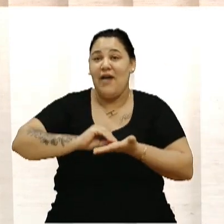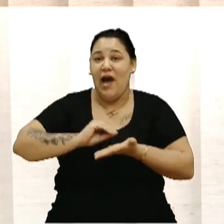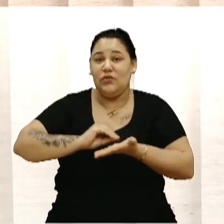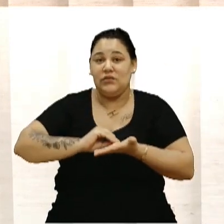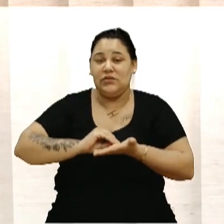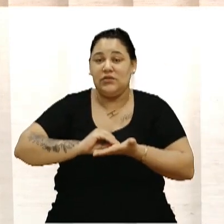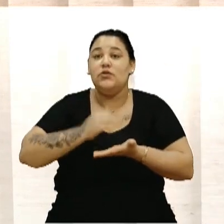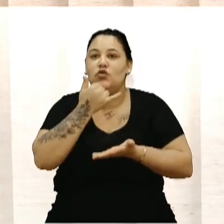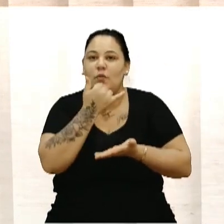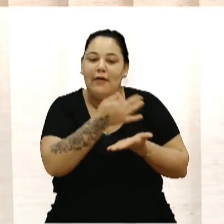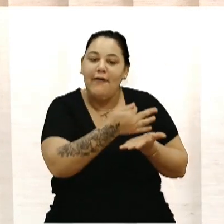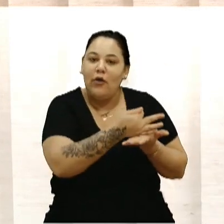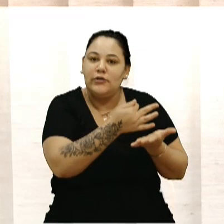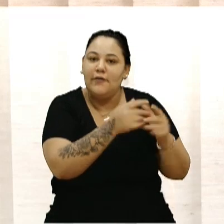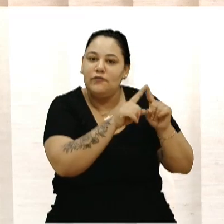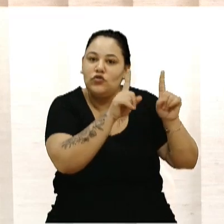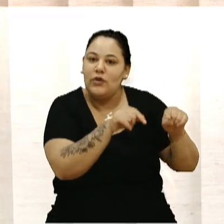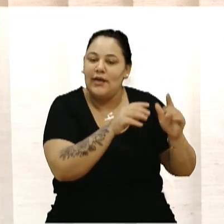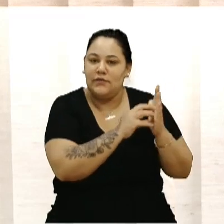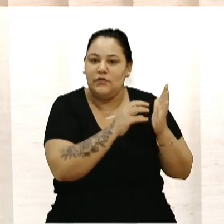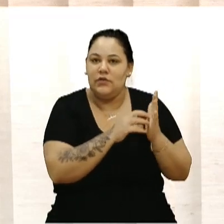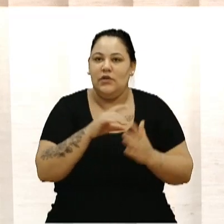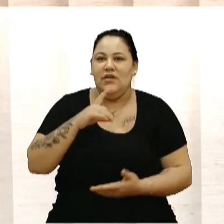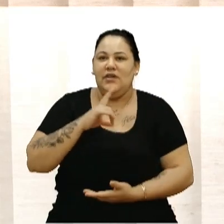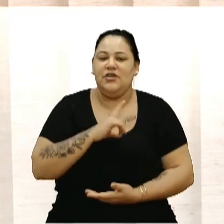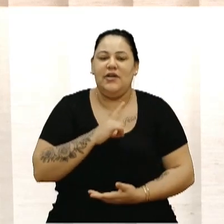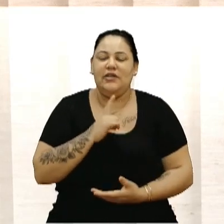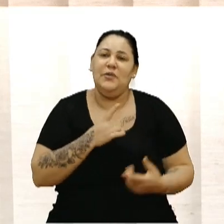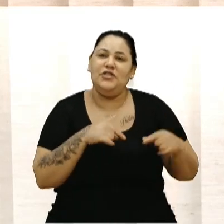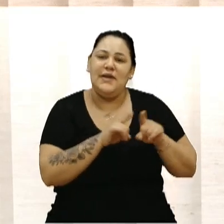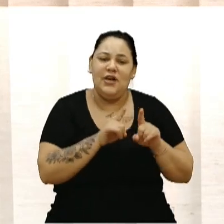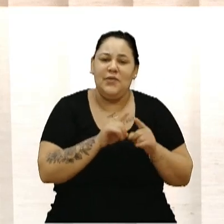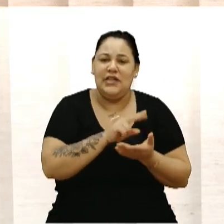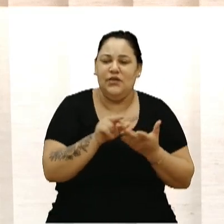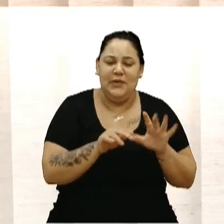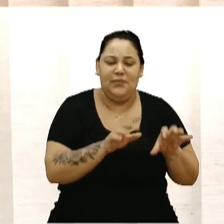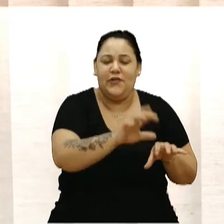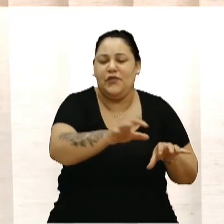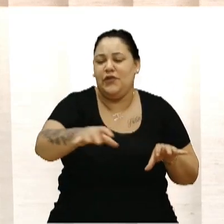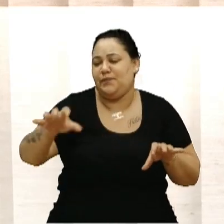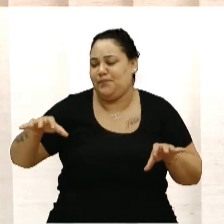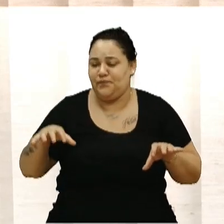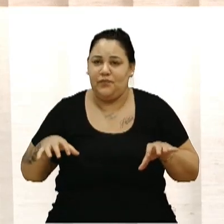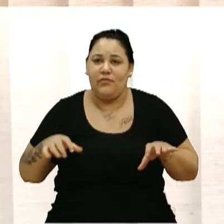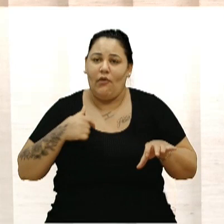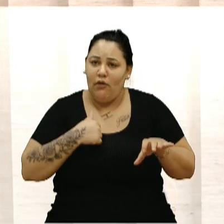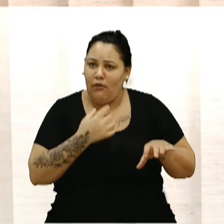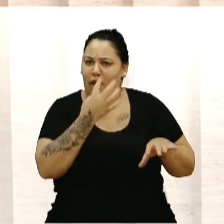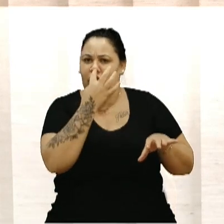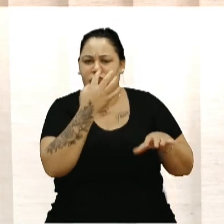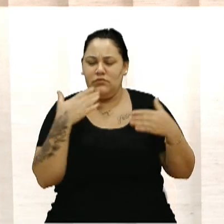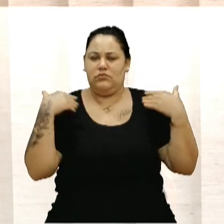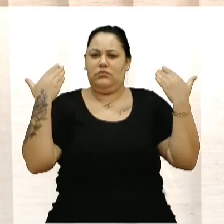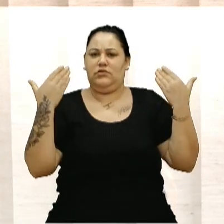de funcionários, de servidores que tem nos diversos setores. Esse dia eu fiquei surpresa ali que tem